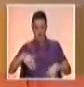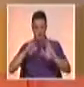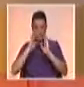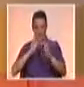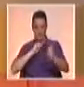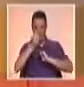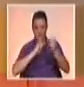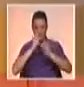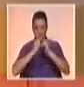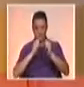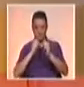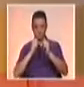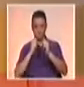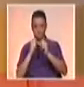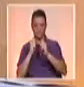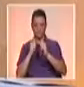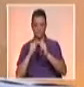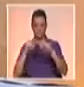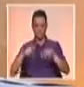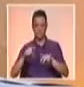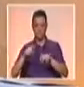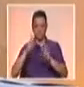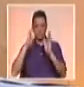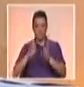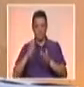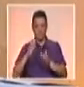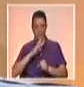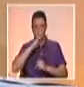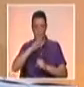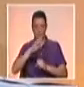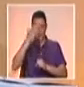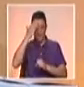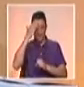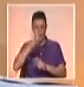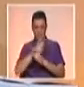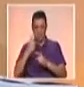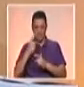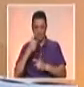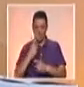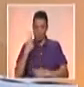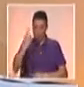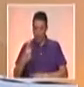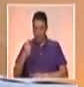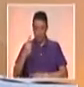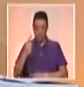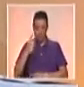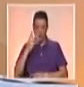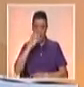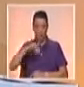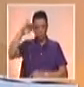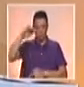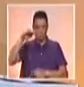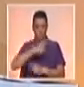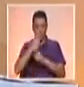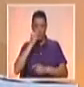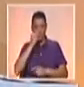próxima reportagem, só uma questão que enquanto estava à vila estava aqui a levantar-se na minha cabeça, que é até um ano de idade, por exemplo, quando